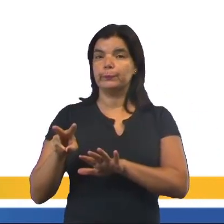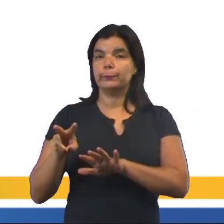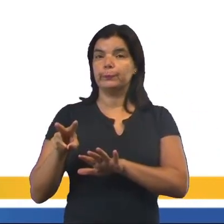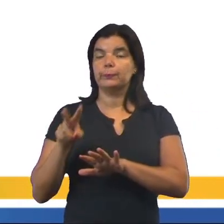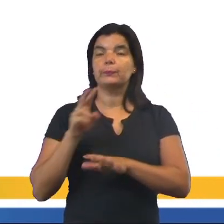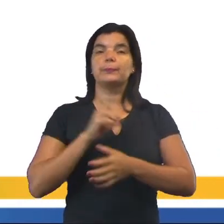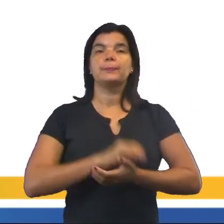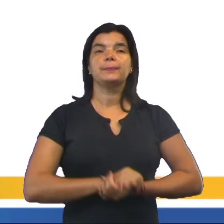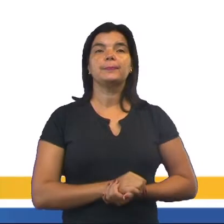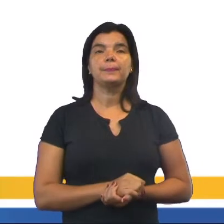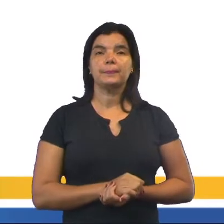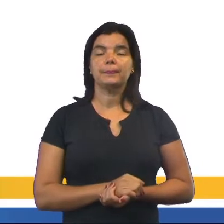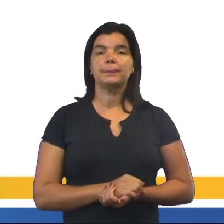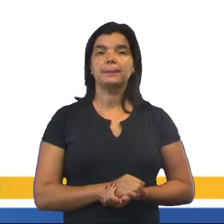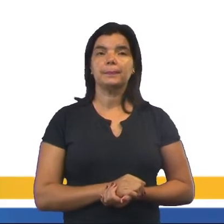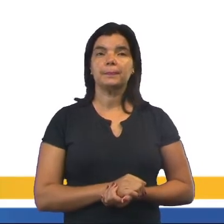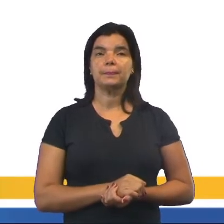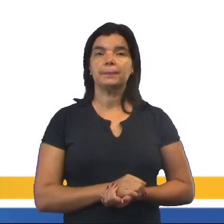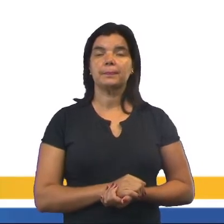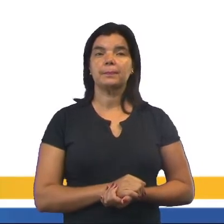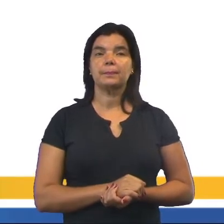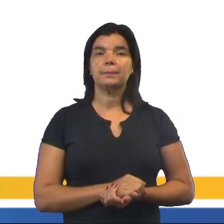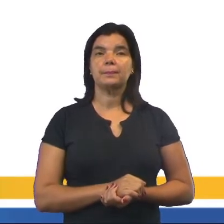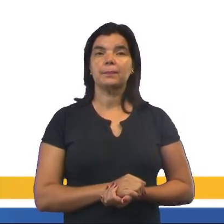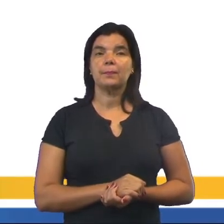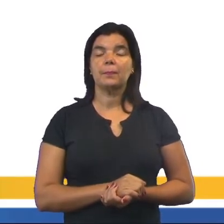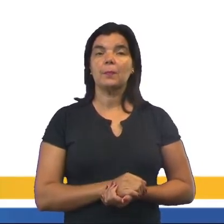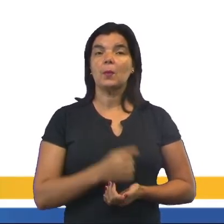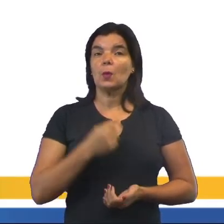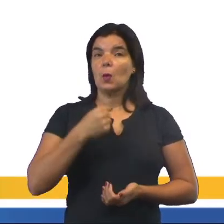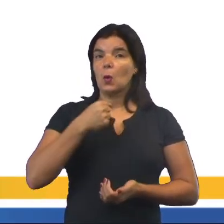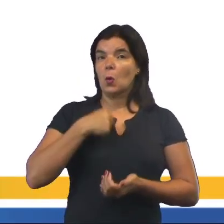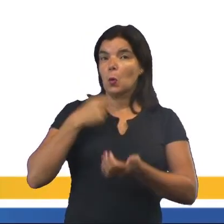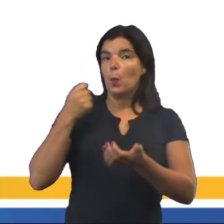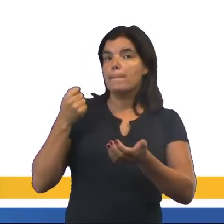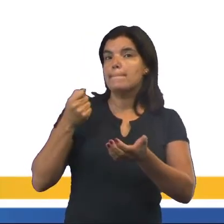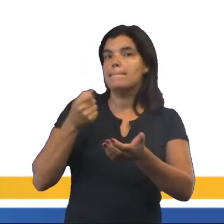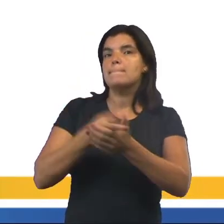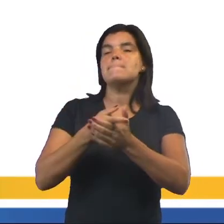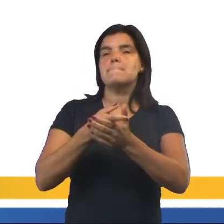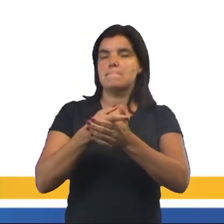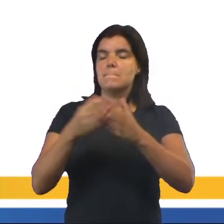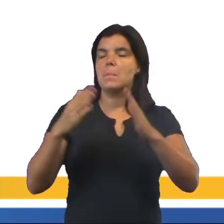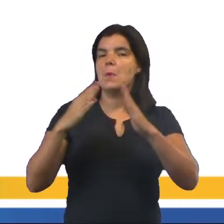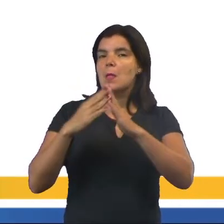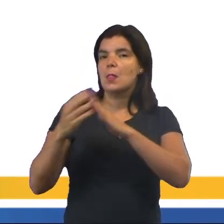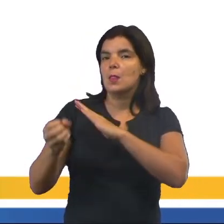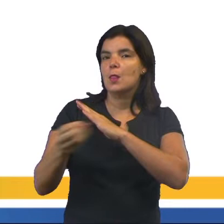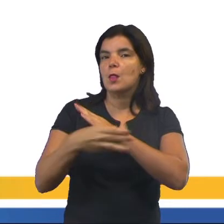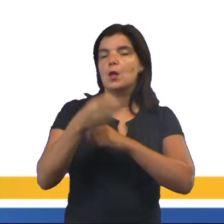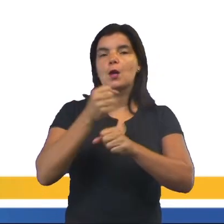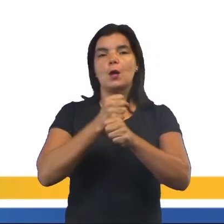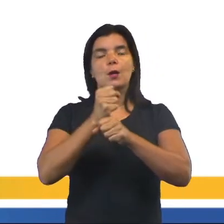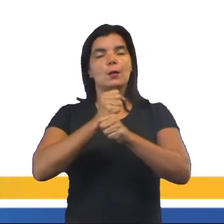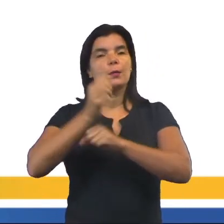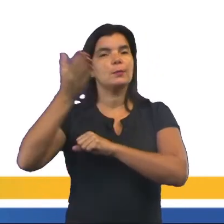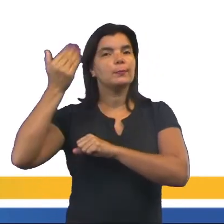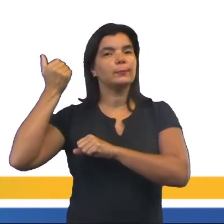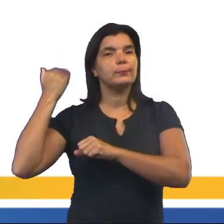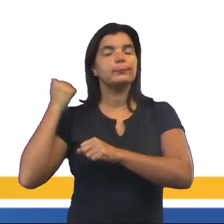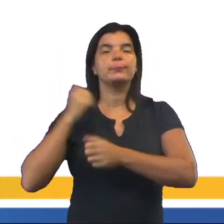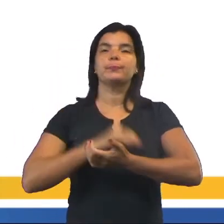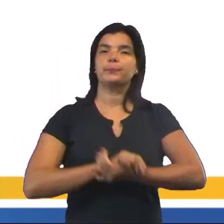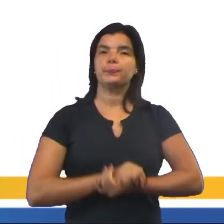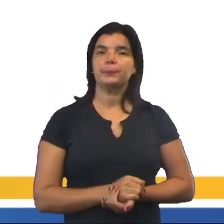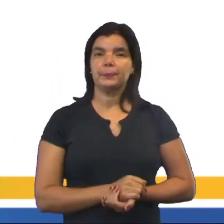Inglaterra há 2 semanas. I bought a new house last year. Eu comprei uma casa nova ano